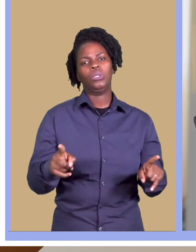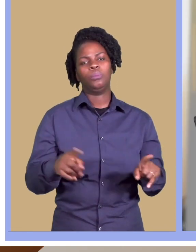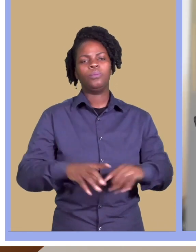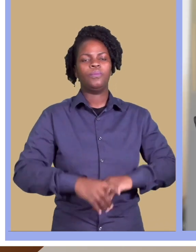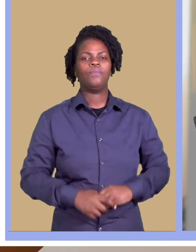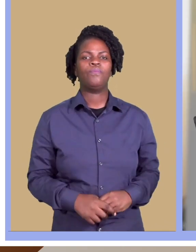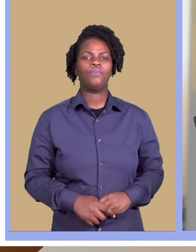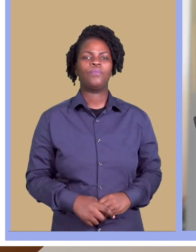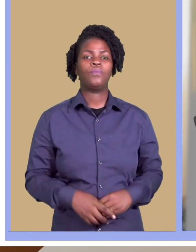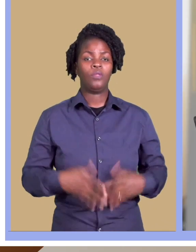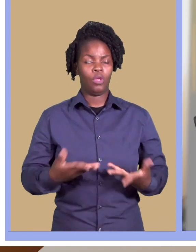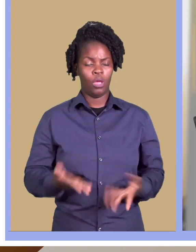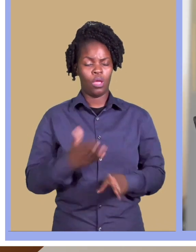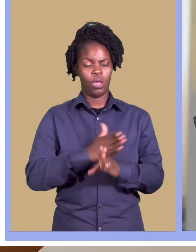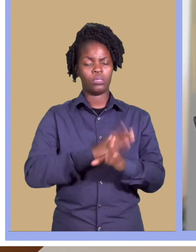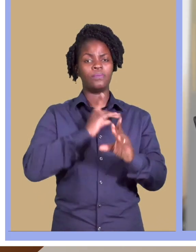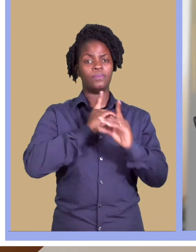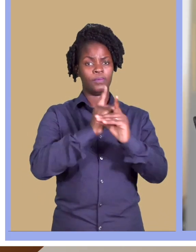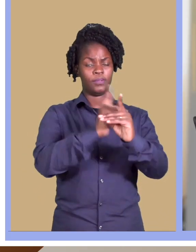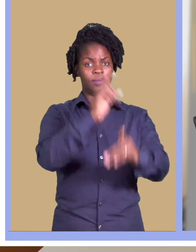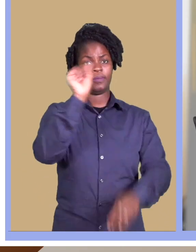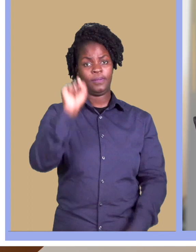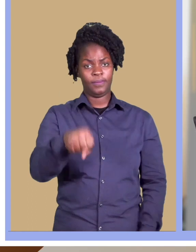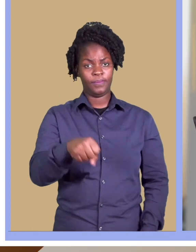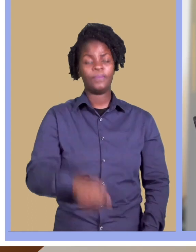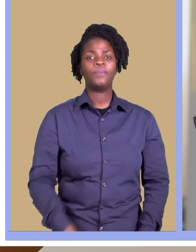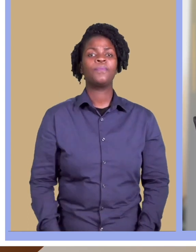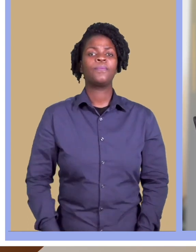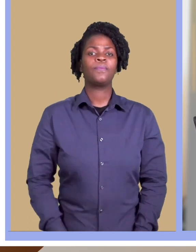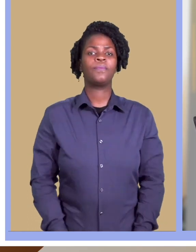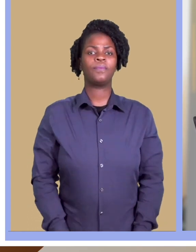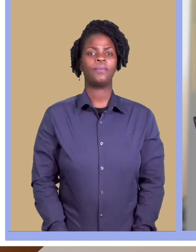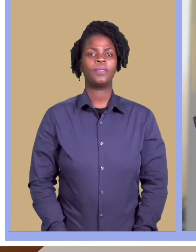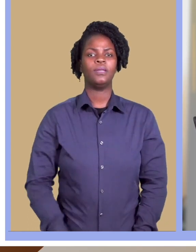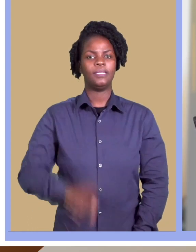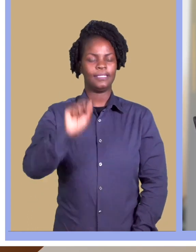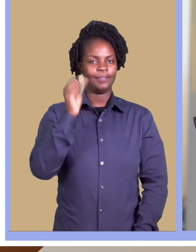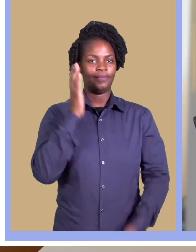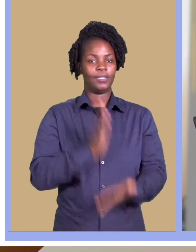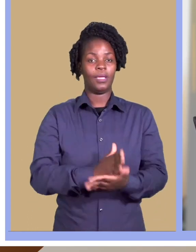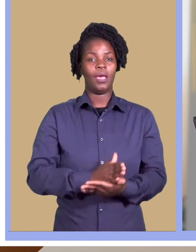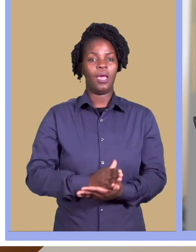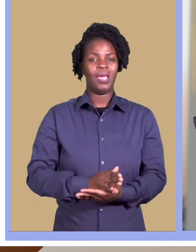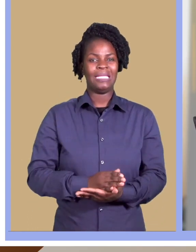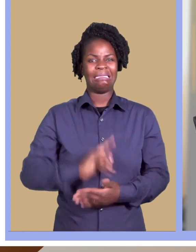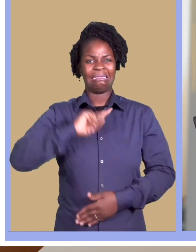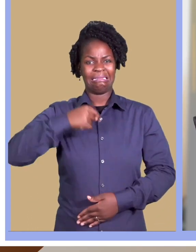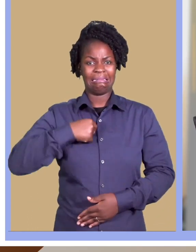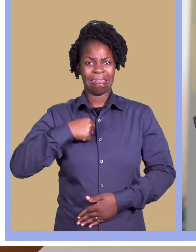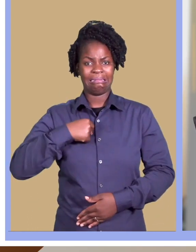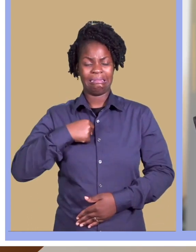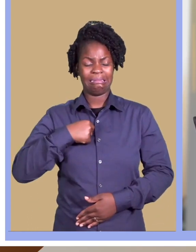nós já participamos de alguns desses exercícios, né? E de fato poucas vezes encontramos serviços